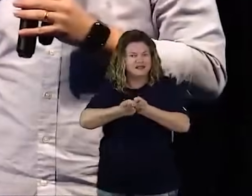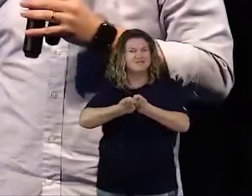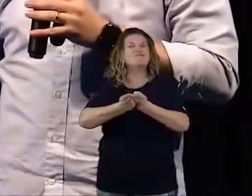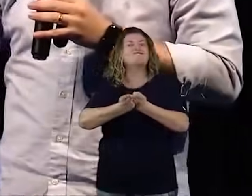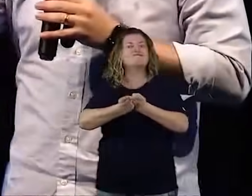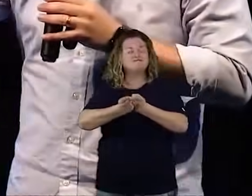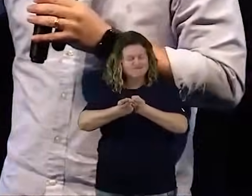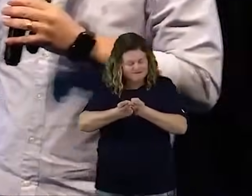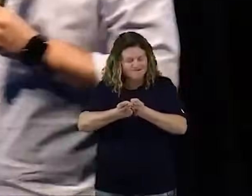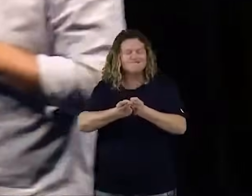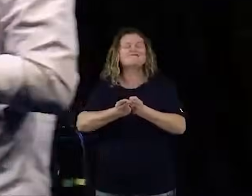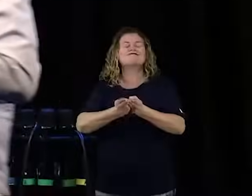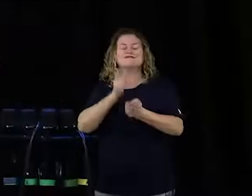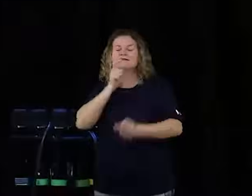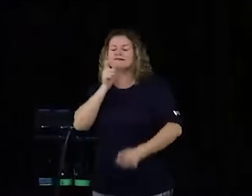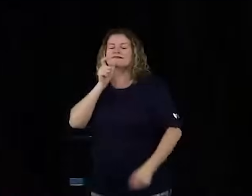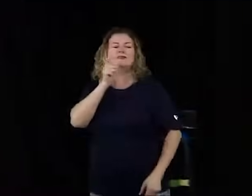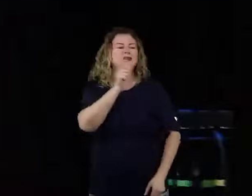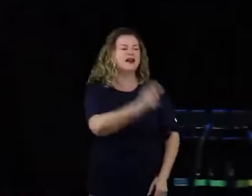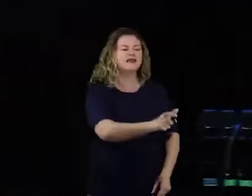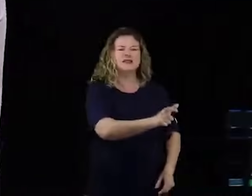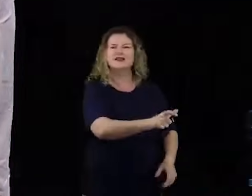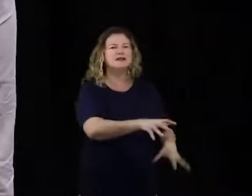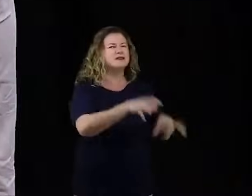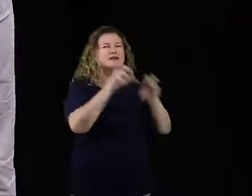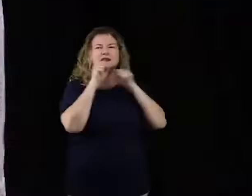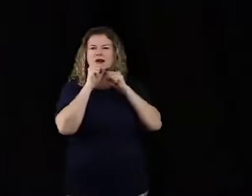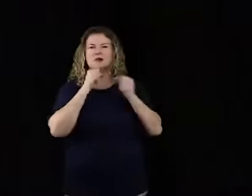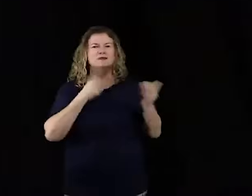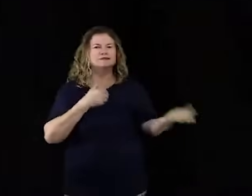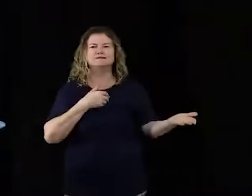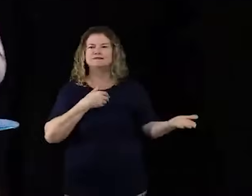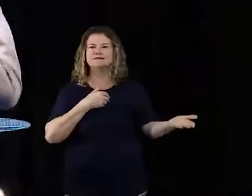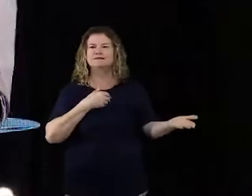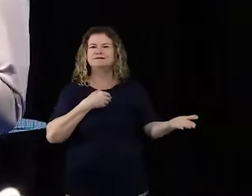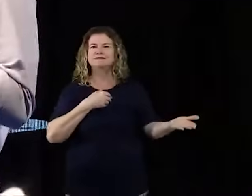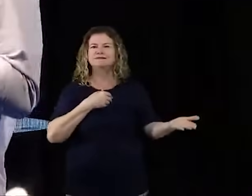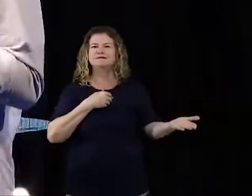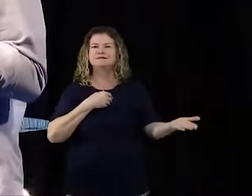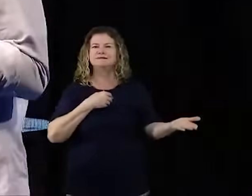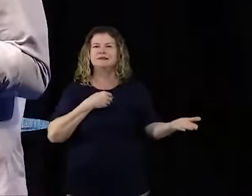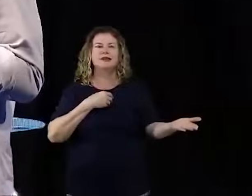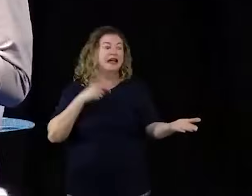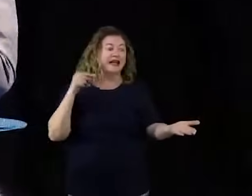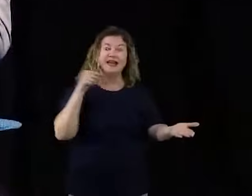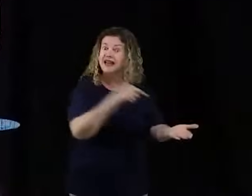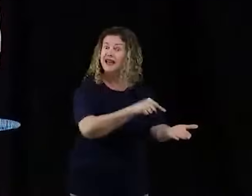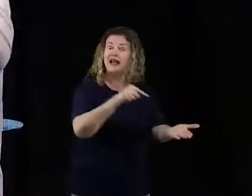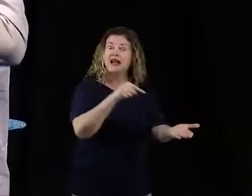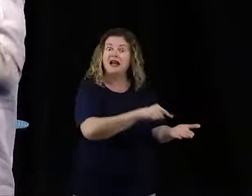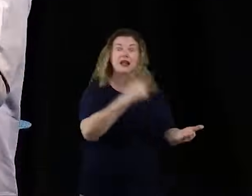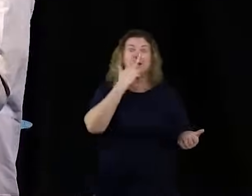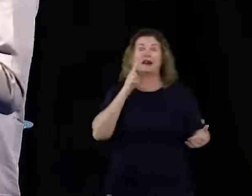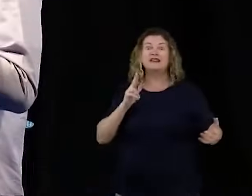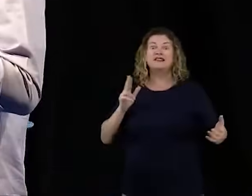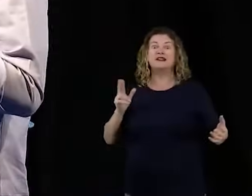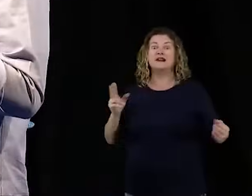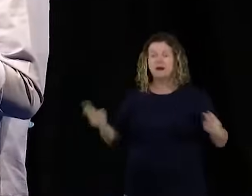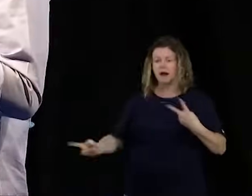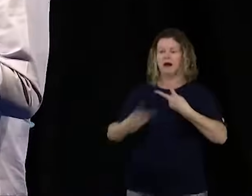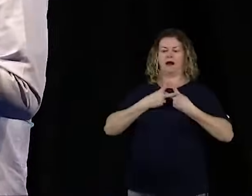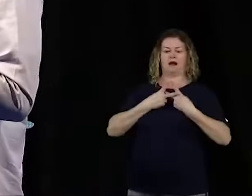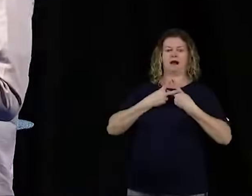filho o filho não consegue se prender É como se você ficasse dentro de uma jaula e você não consegue sair aquele